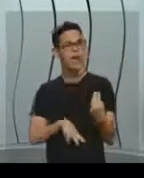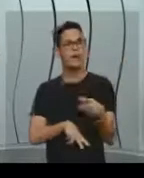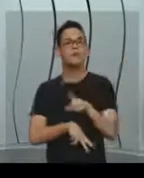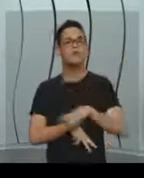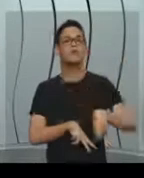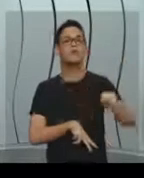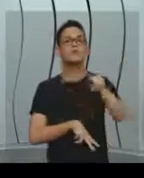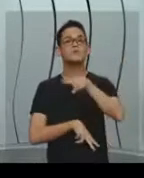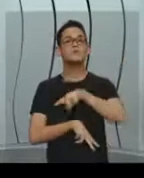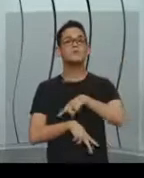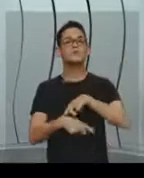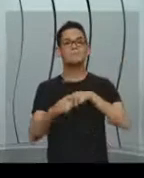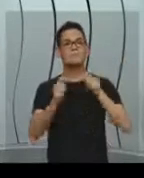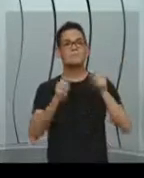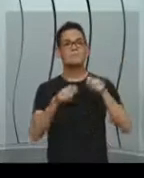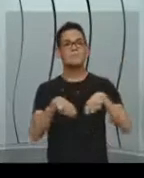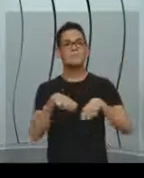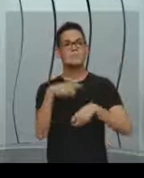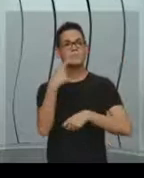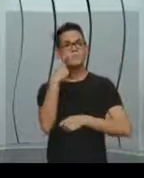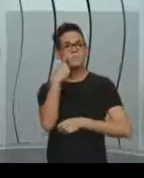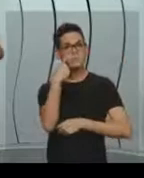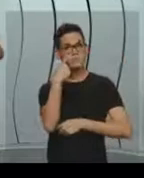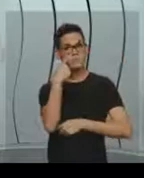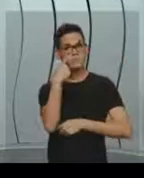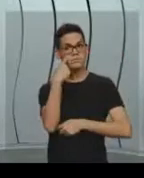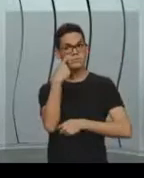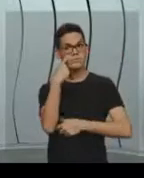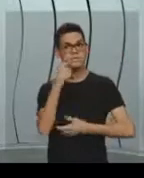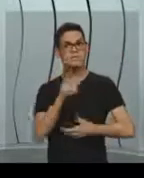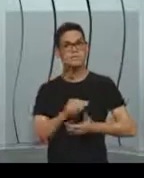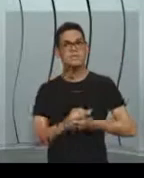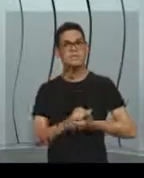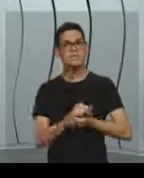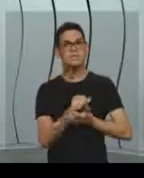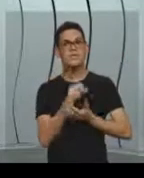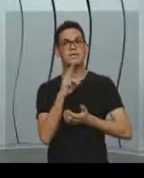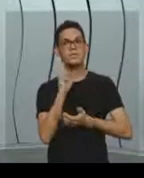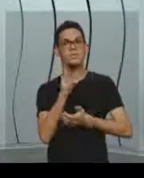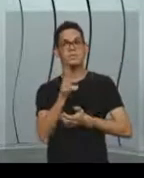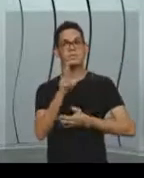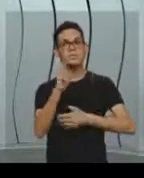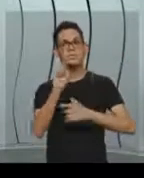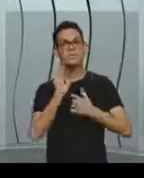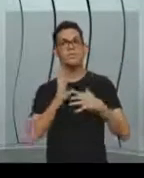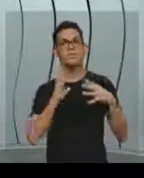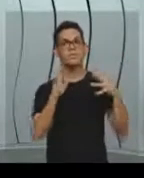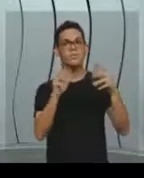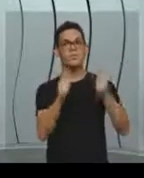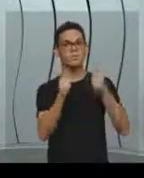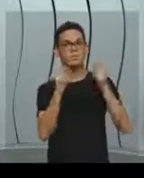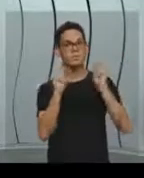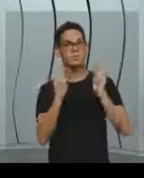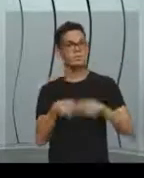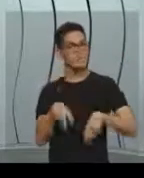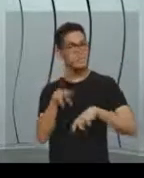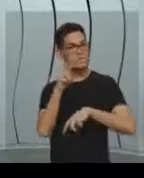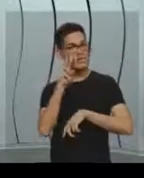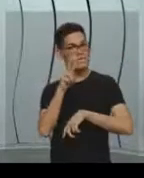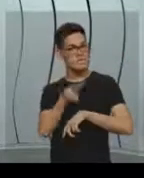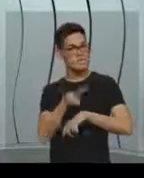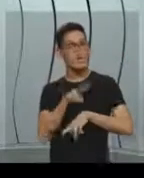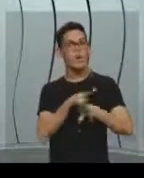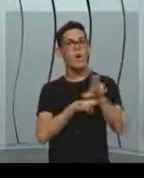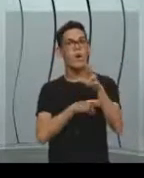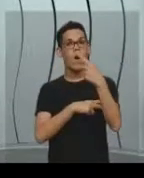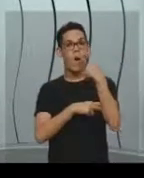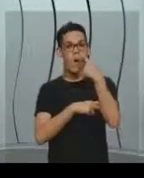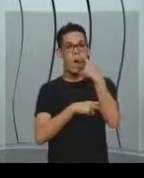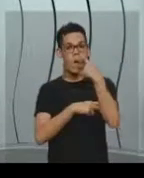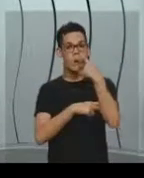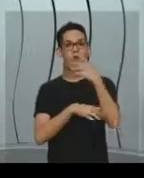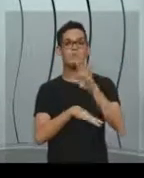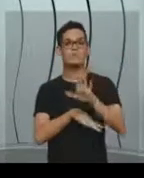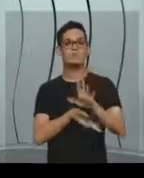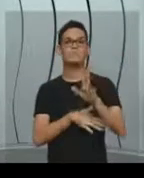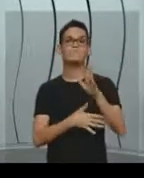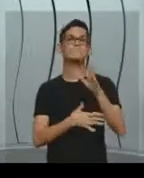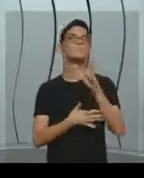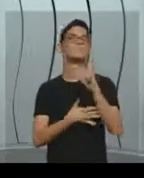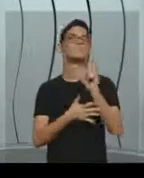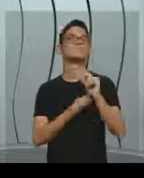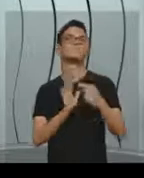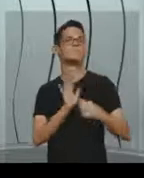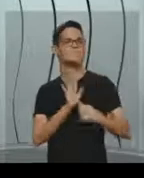vamos contemplar com o olhar. Tudo que pode ser apreciado através dos olhos será considerado